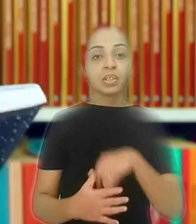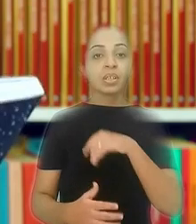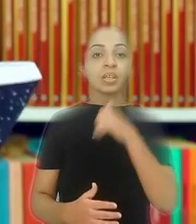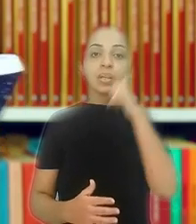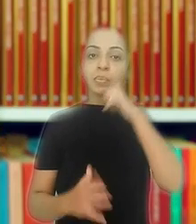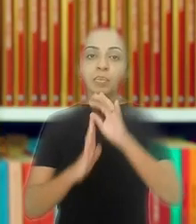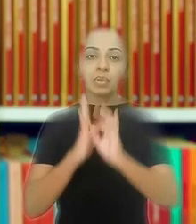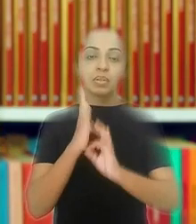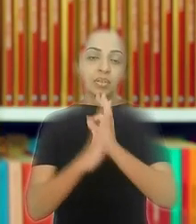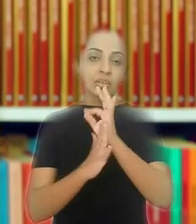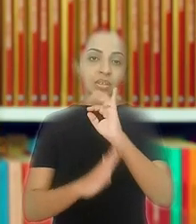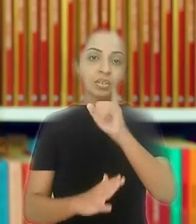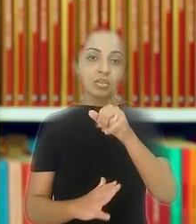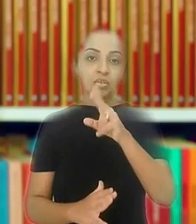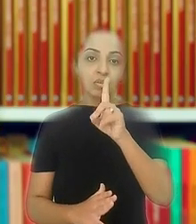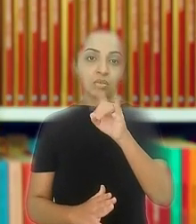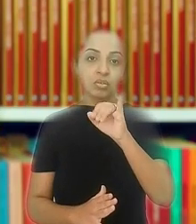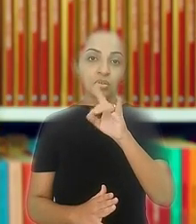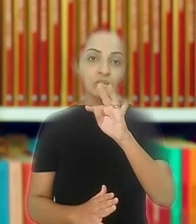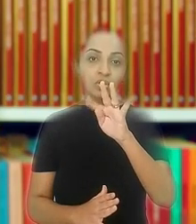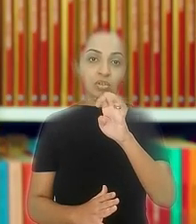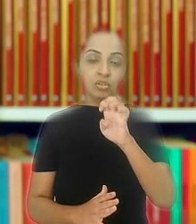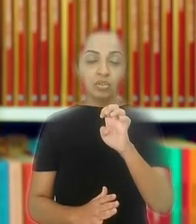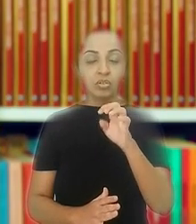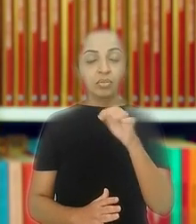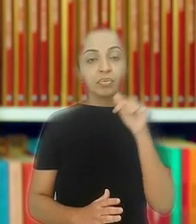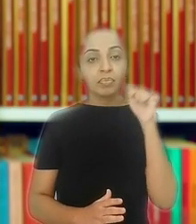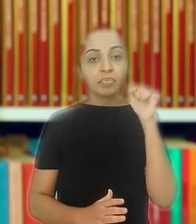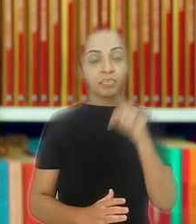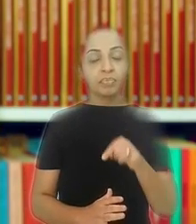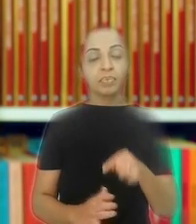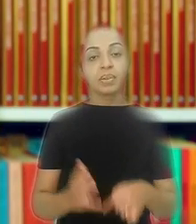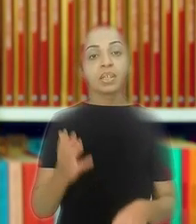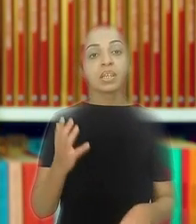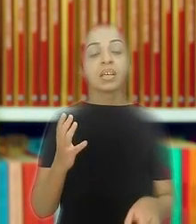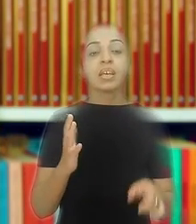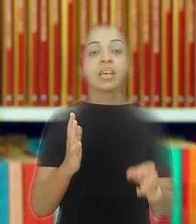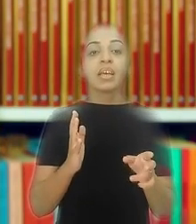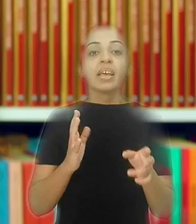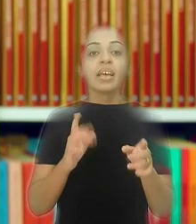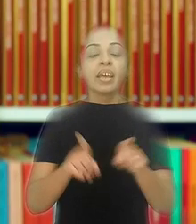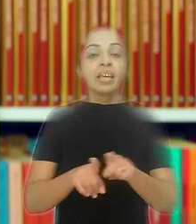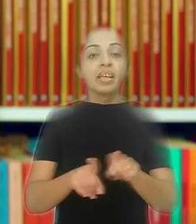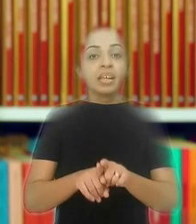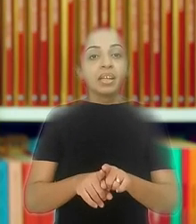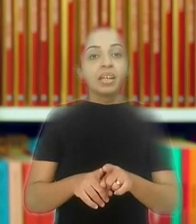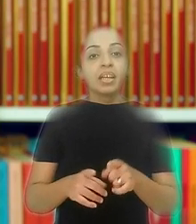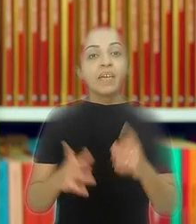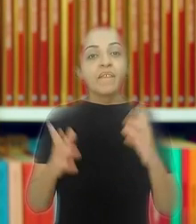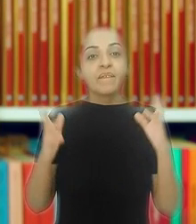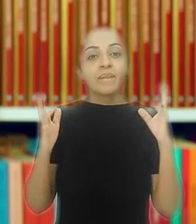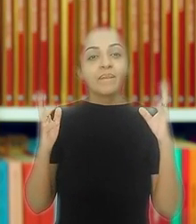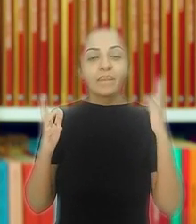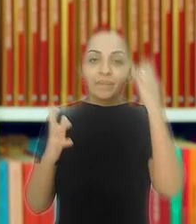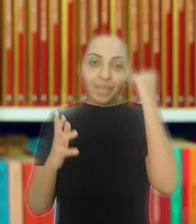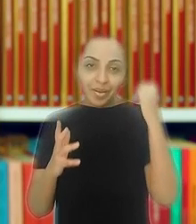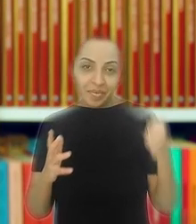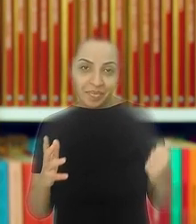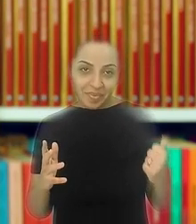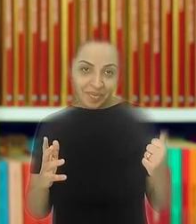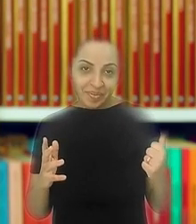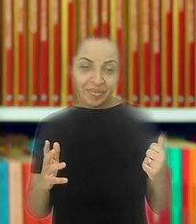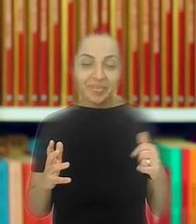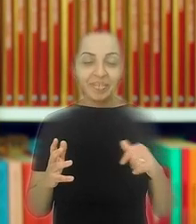Judite vanis tendal e dos vidros é um famoso roteirista conhecido